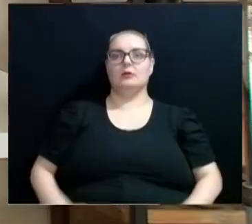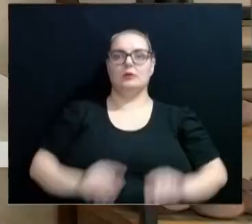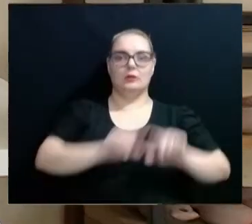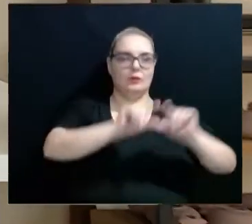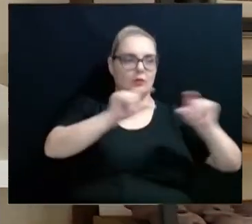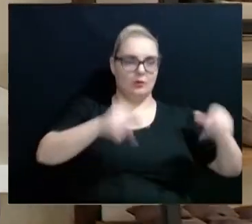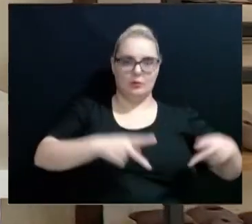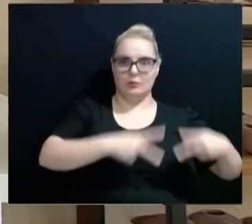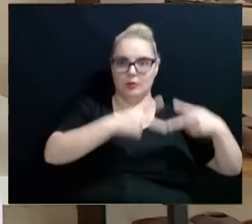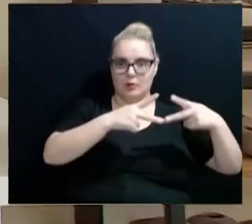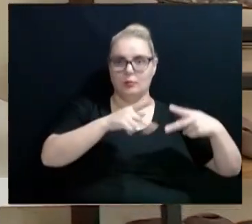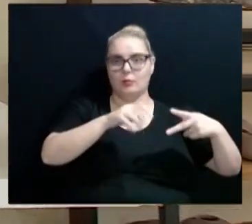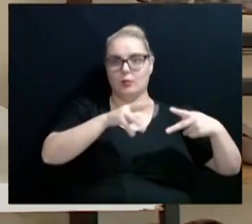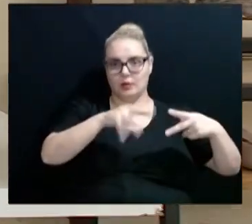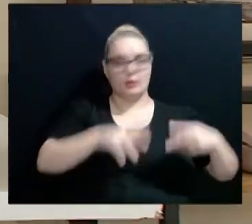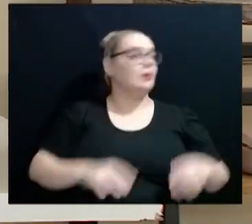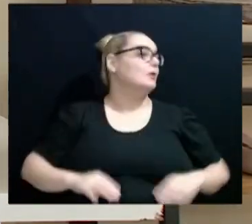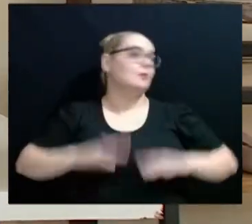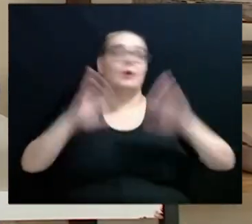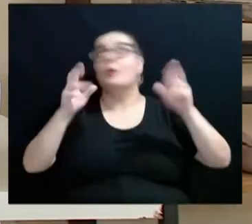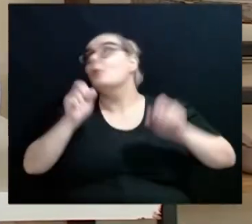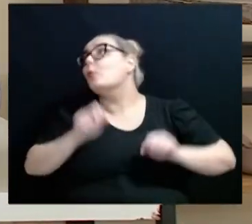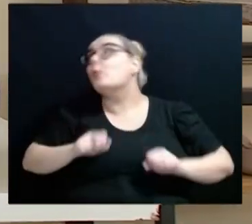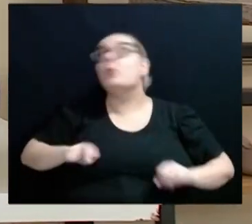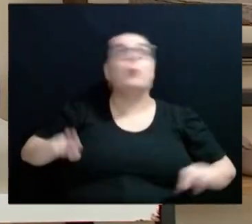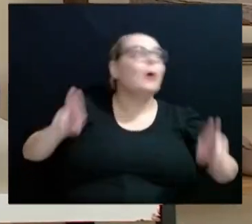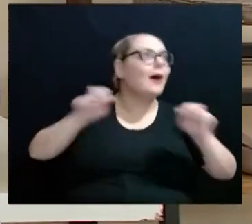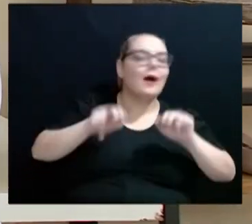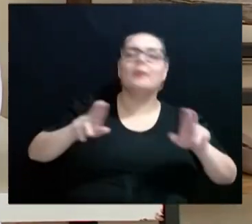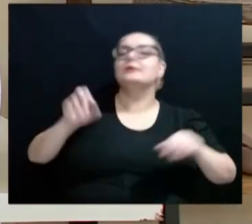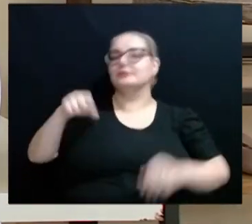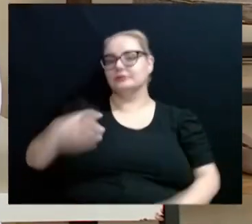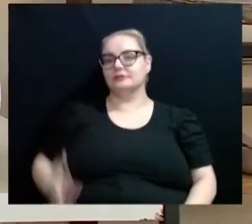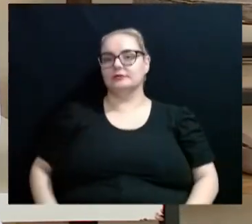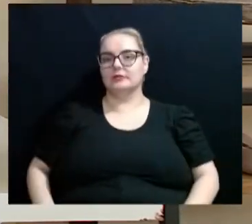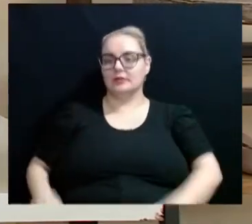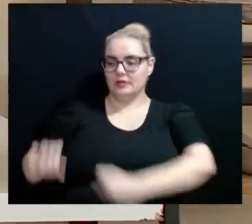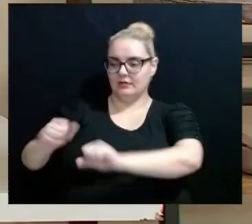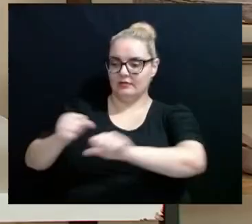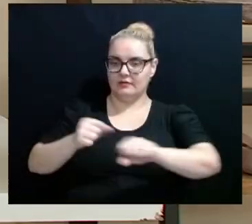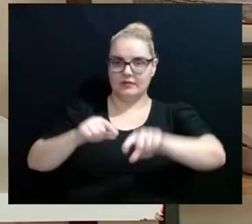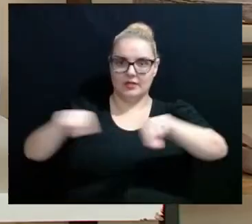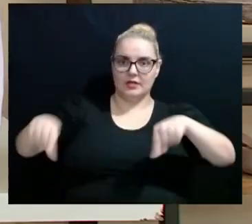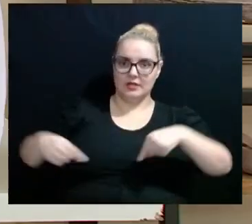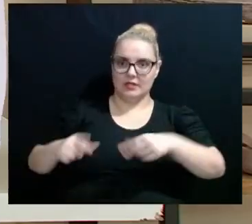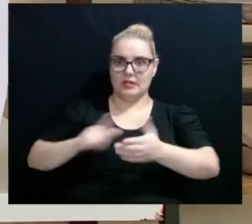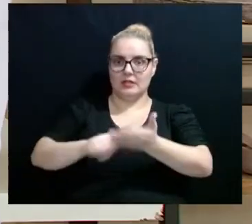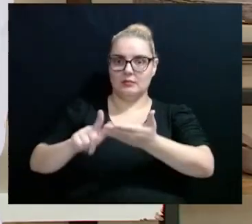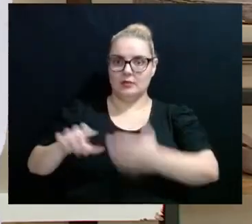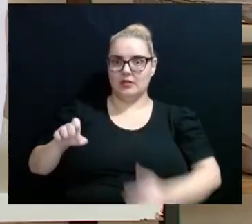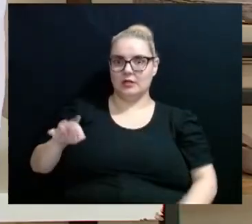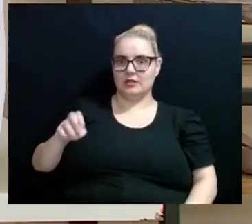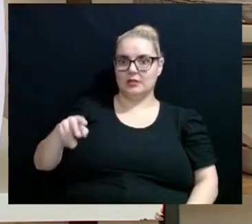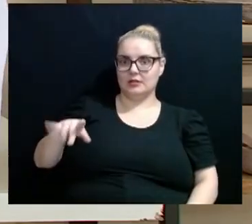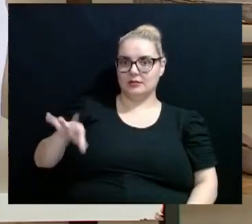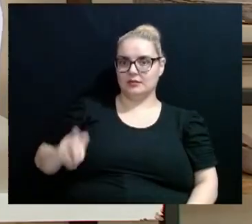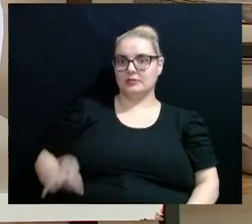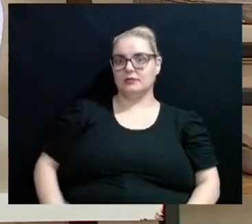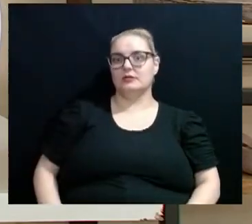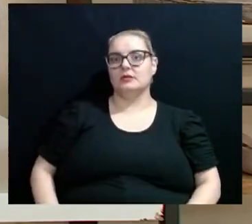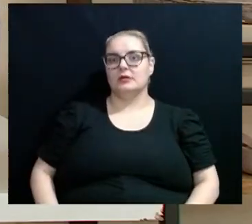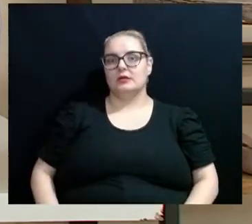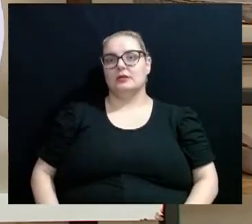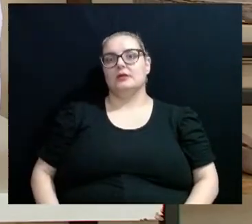está precisando de ajudante. Então eu entrei de ajudante. Eu tinha terminado um portal de Paulínia e tal. Que era algo super... Uau! Fui